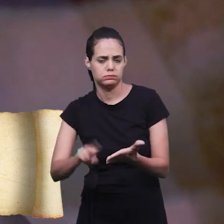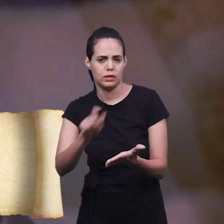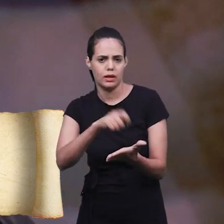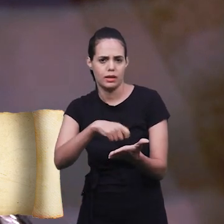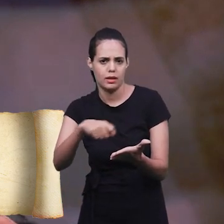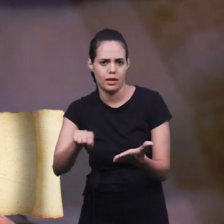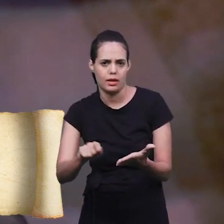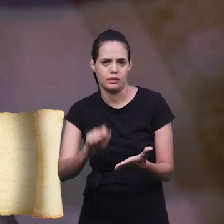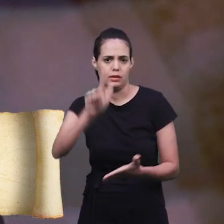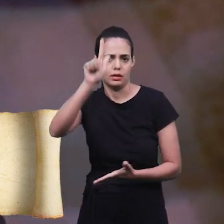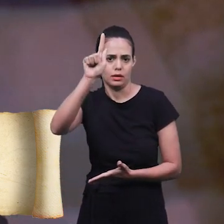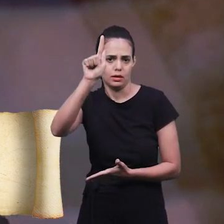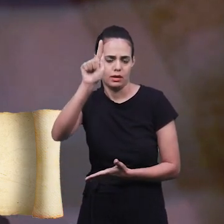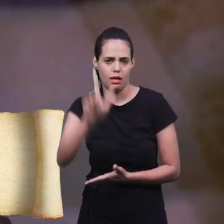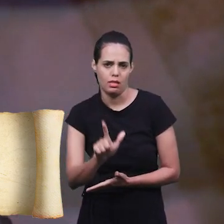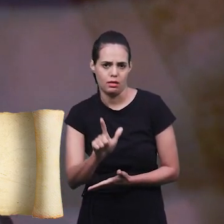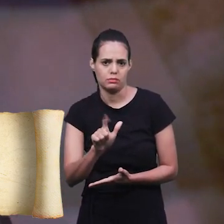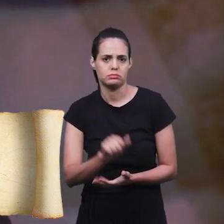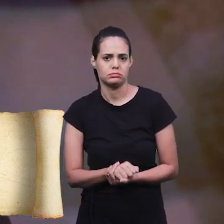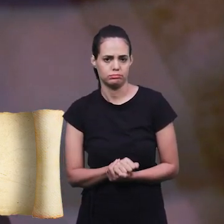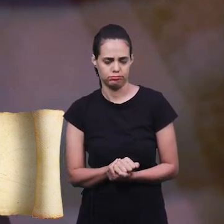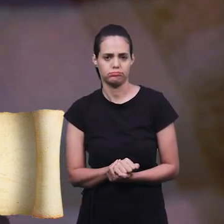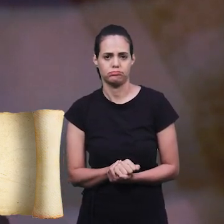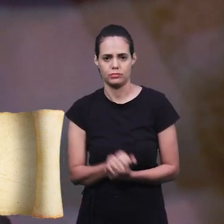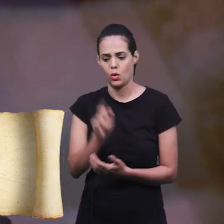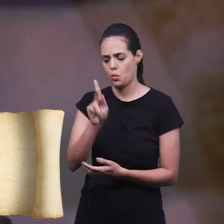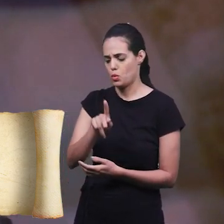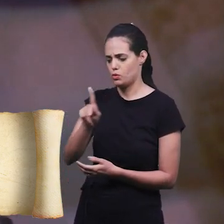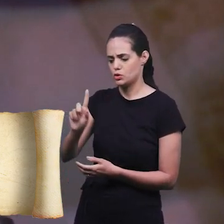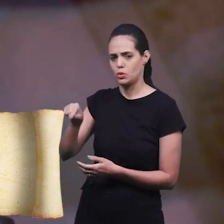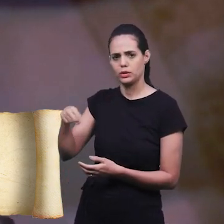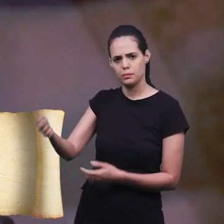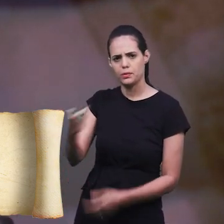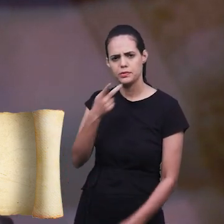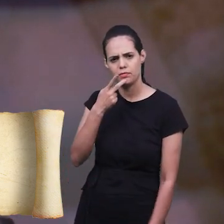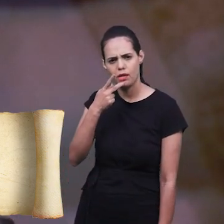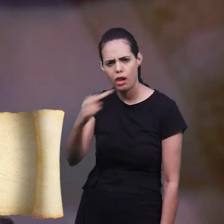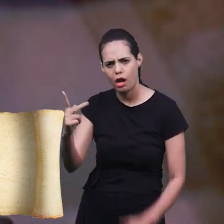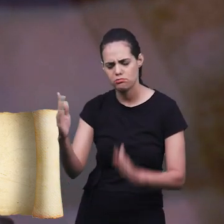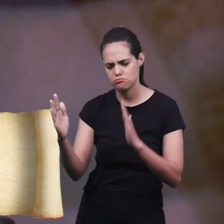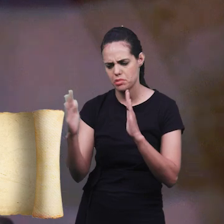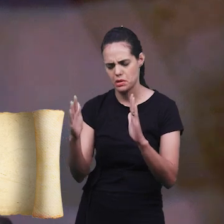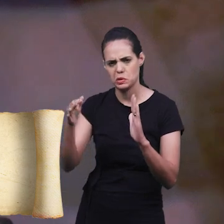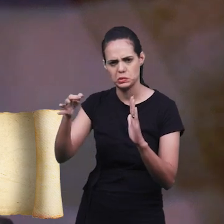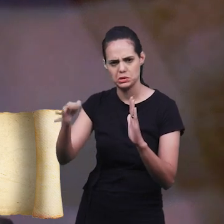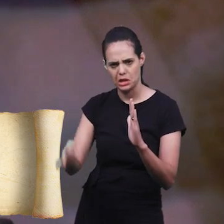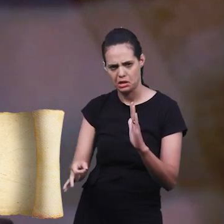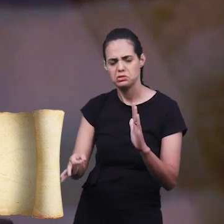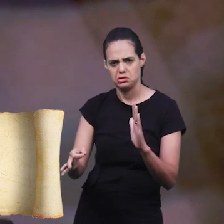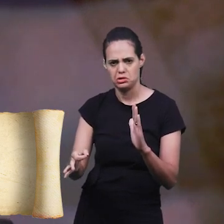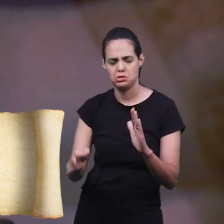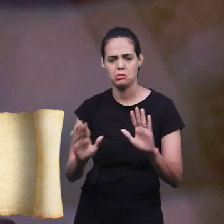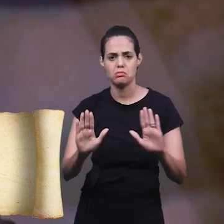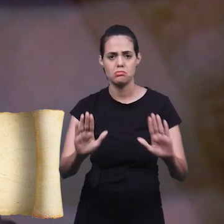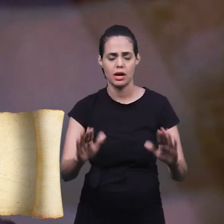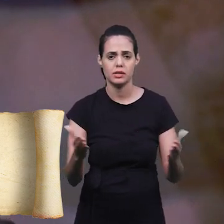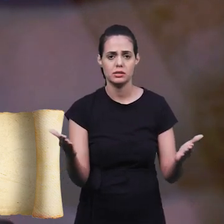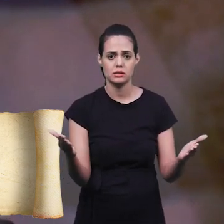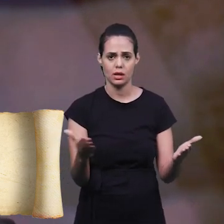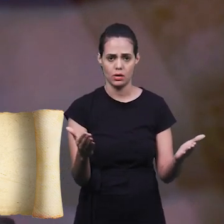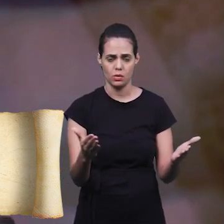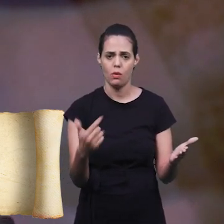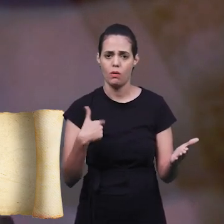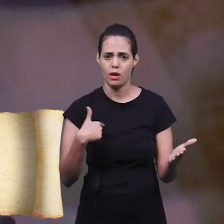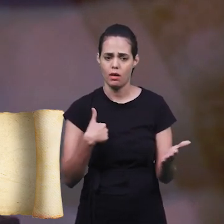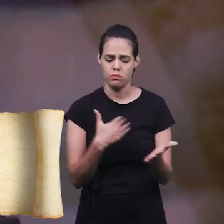foi, em que época, certinho sobre essa carta. Mas eu vou iniciar lendo